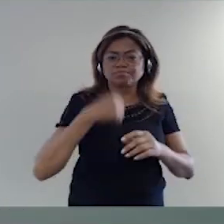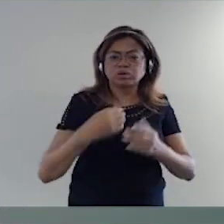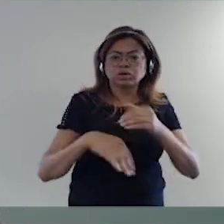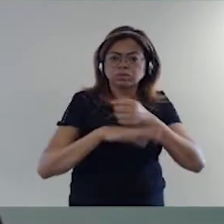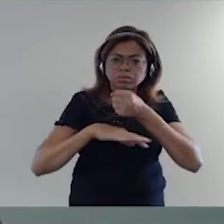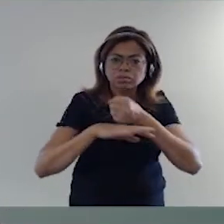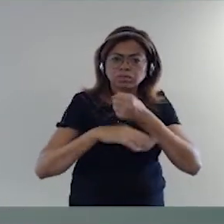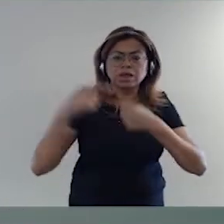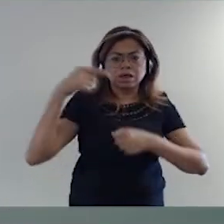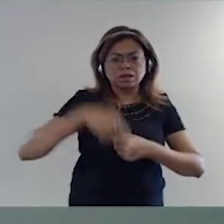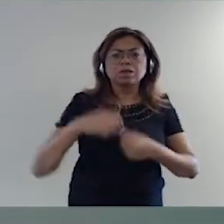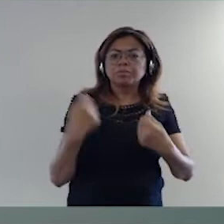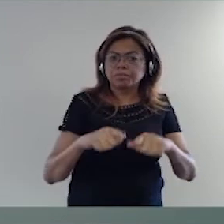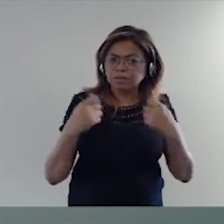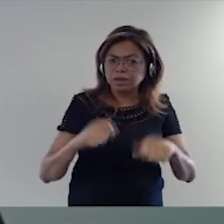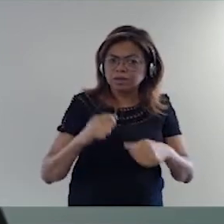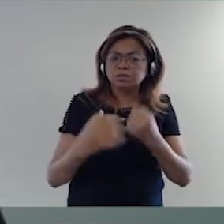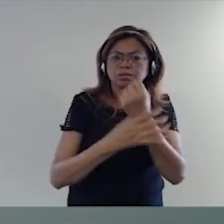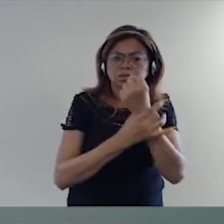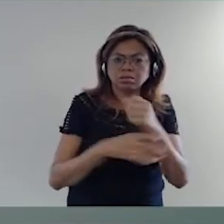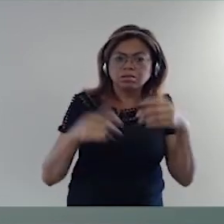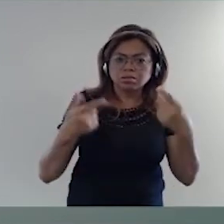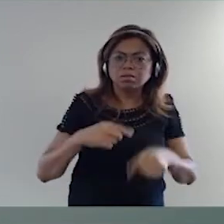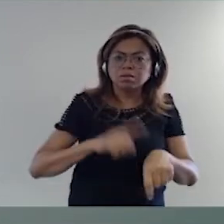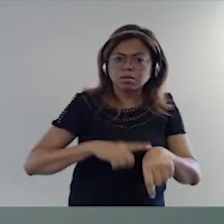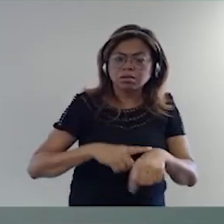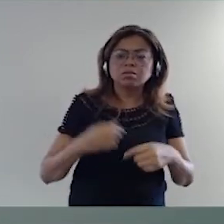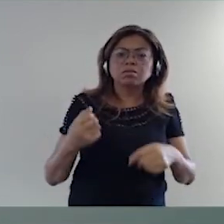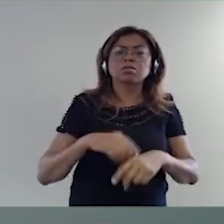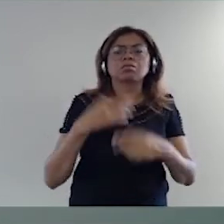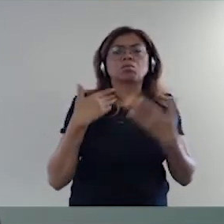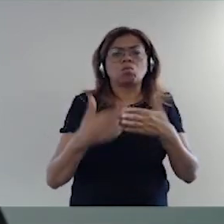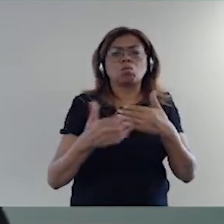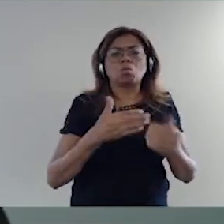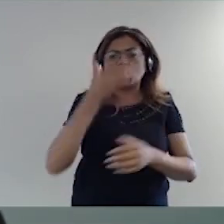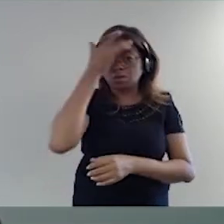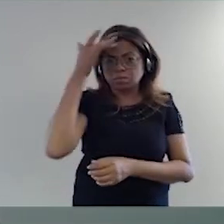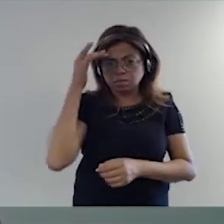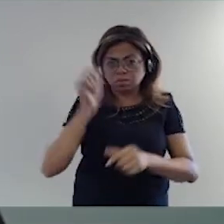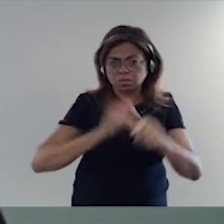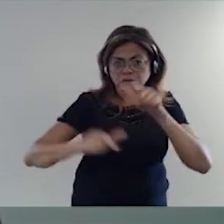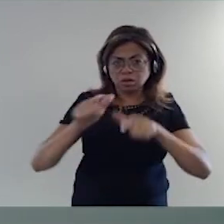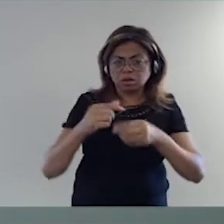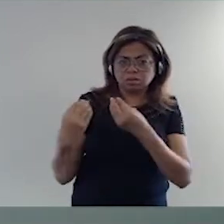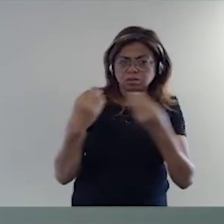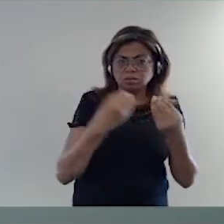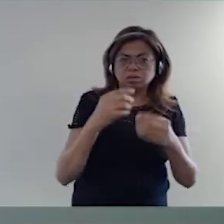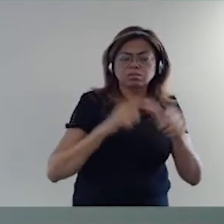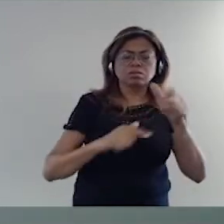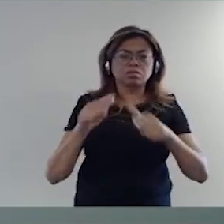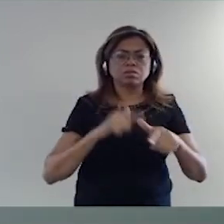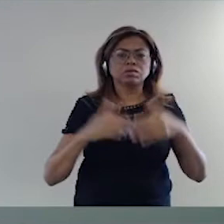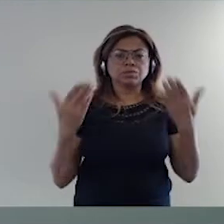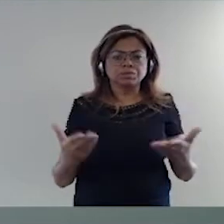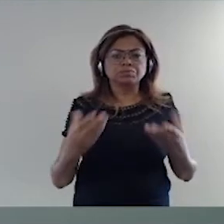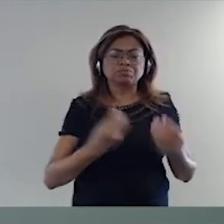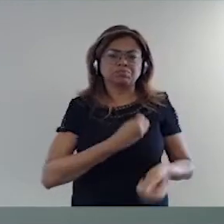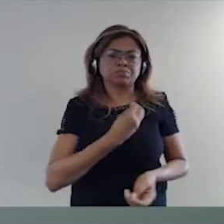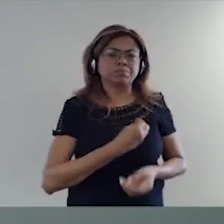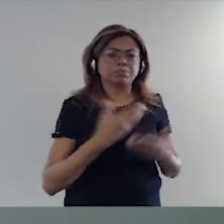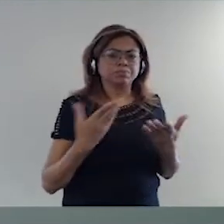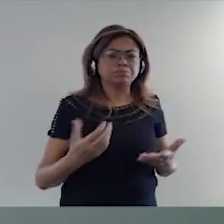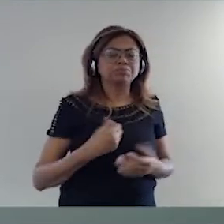básicas e que devem ser seguidas por qualquer prestador de serviço, que não é, e é o caso de quem presta o serviço